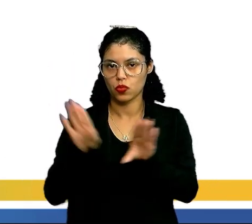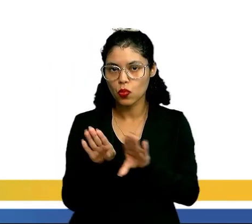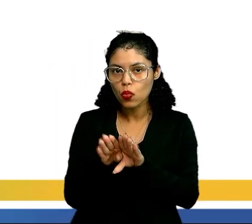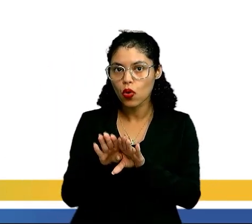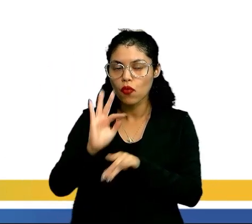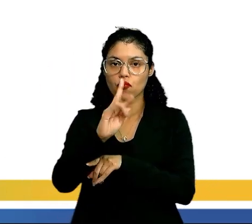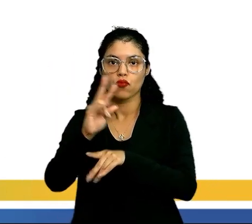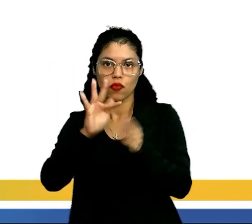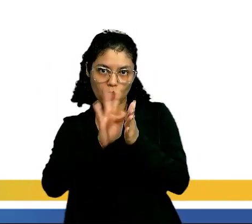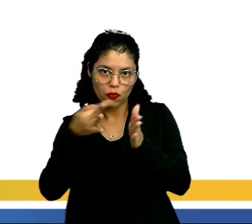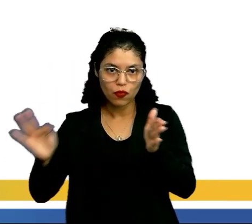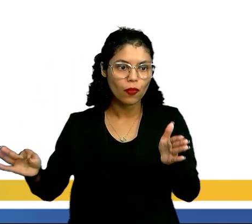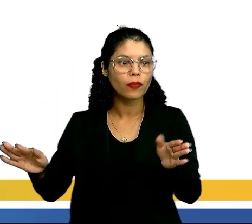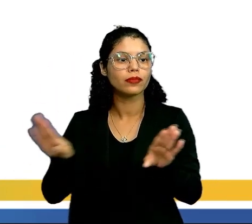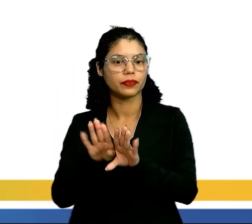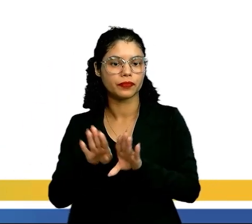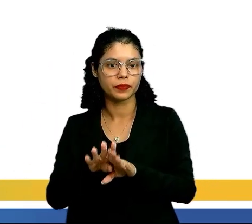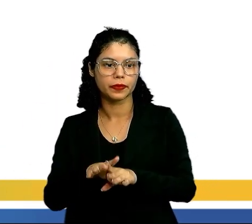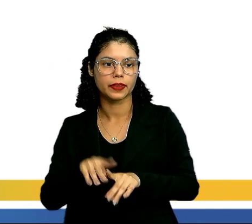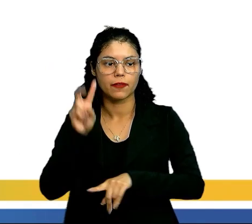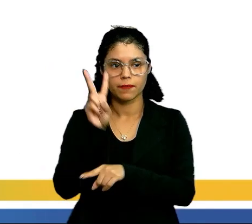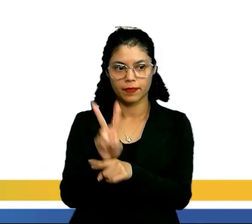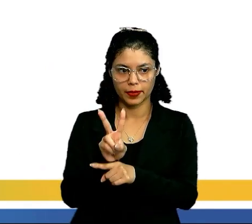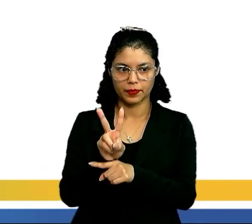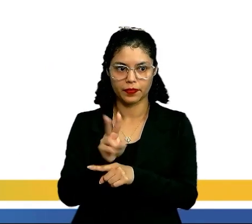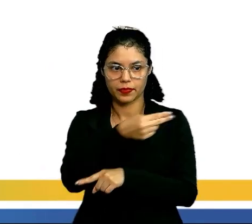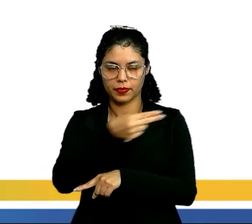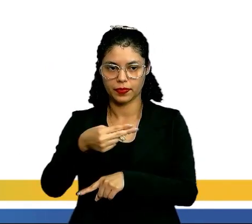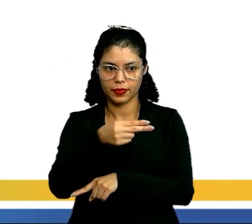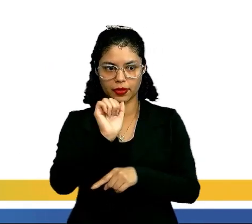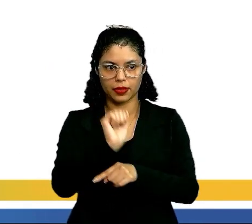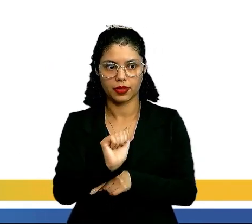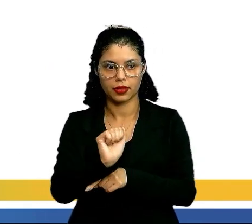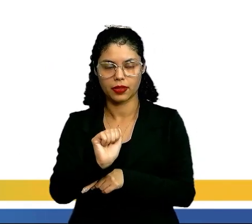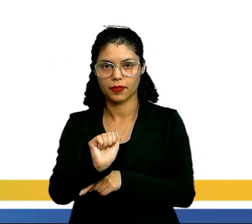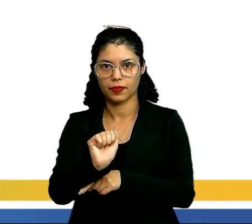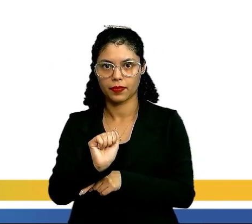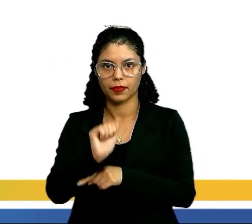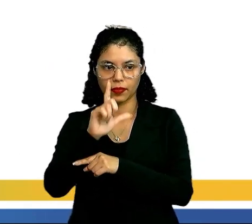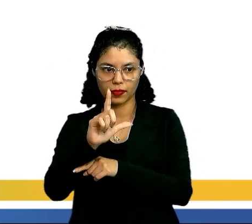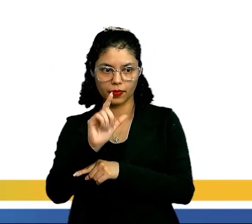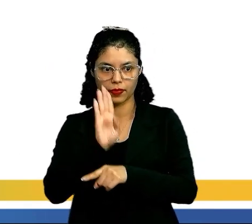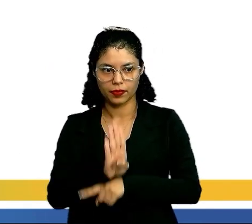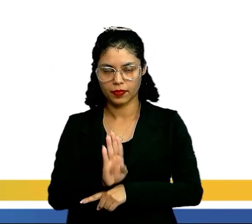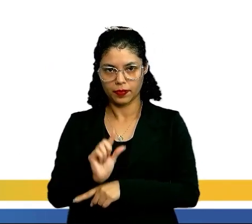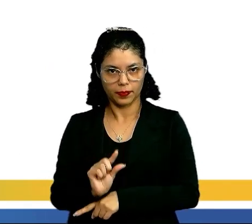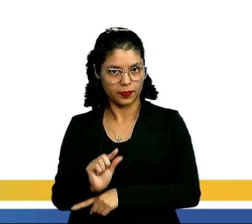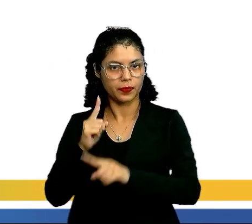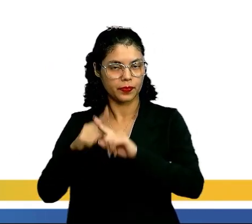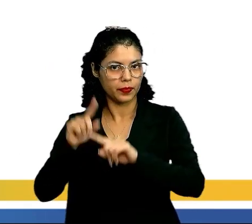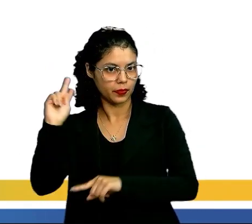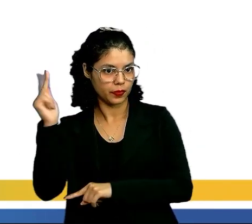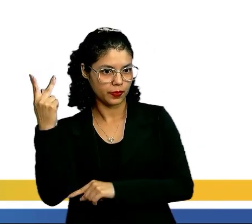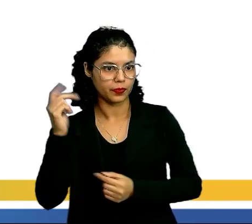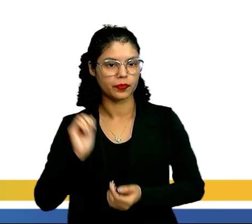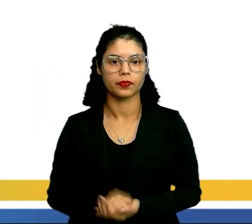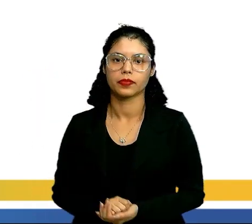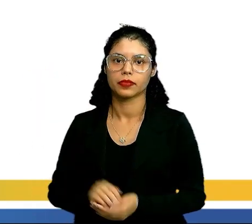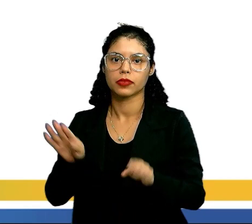fórmulas, tá? Olha aí, ó. V é igual o Azão e o Bzinho vezes